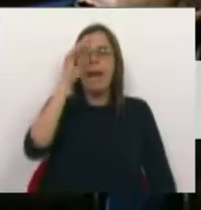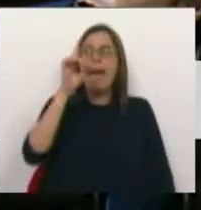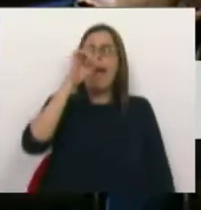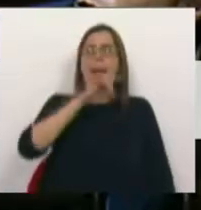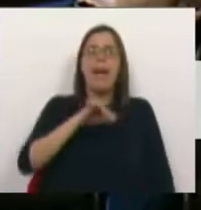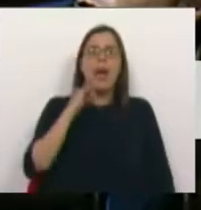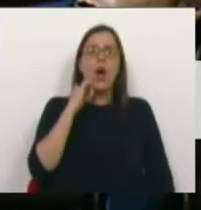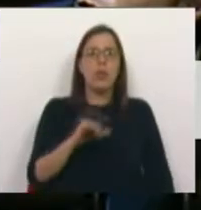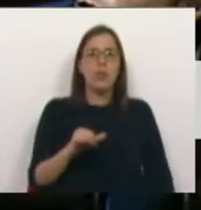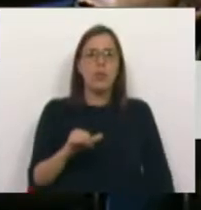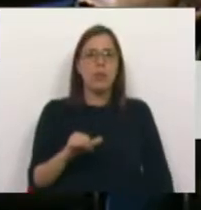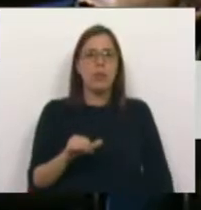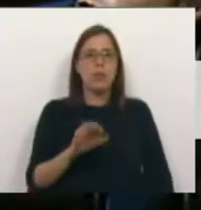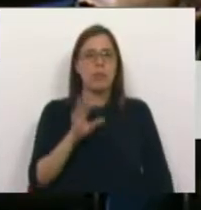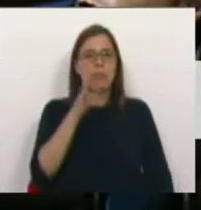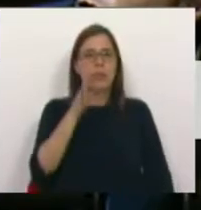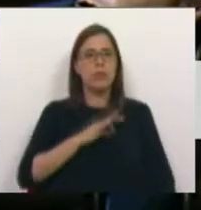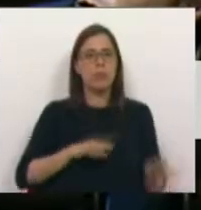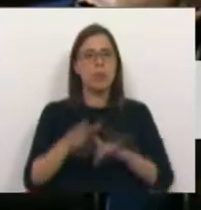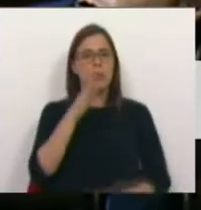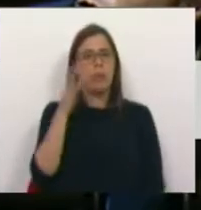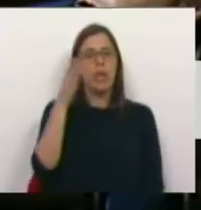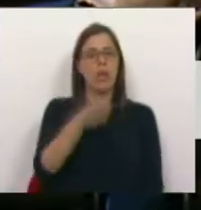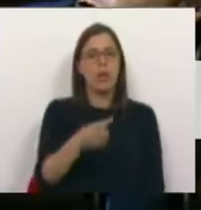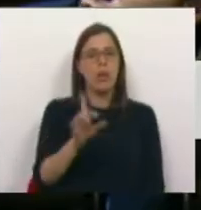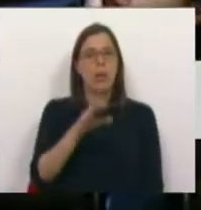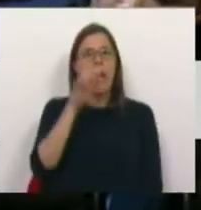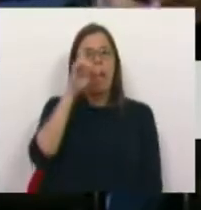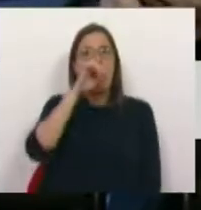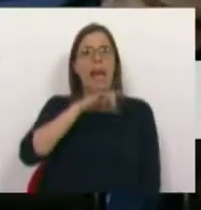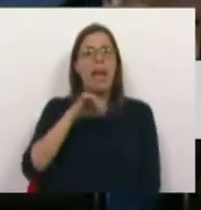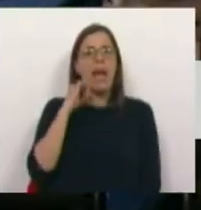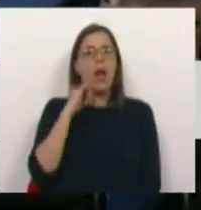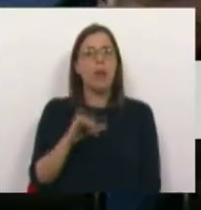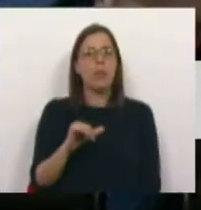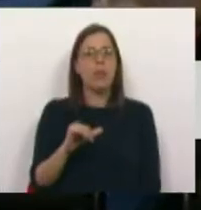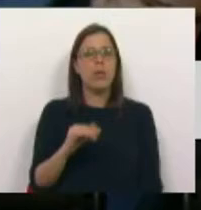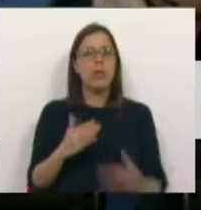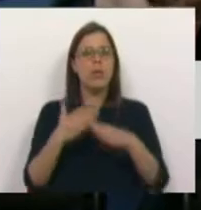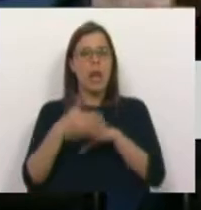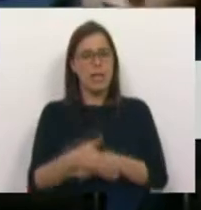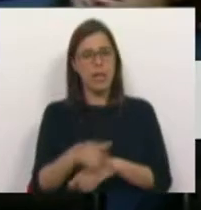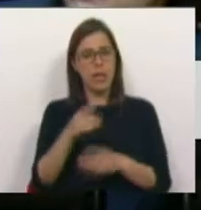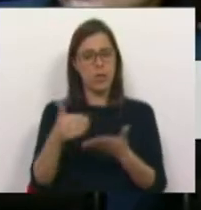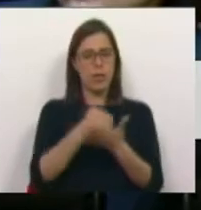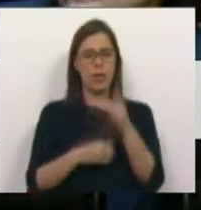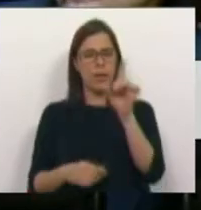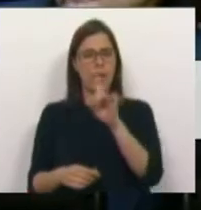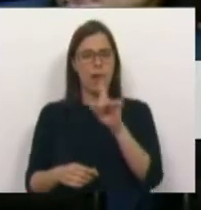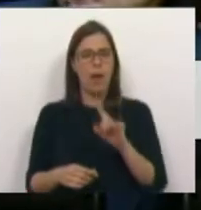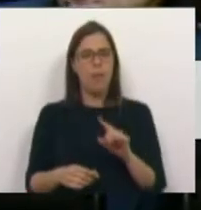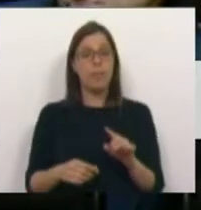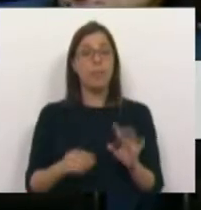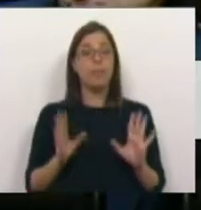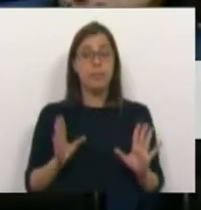é que autoriza, como foi referido pelo Sr. Deputado Pedro Delgado Alves, não é saber quem é que autoriza o acesso a estes dados,